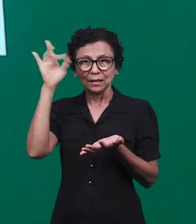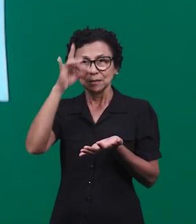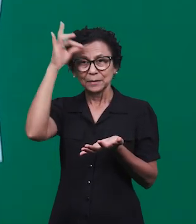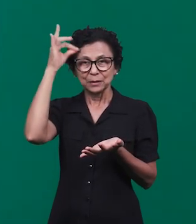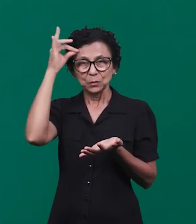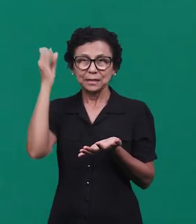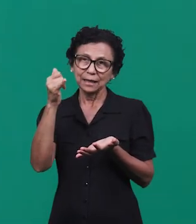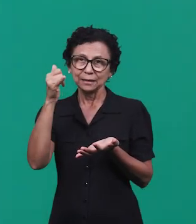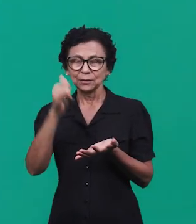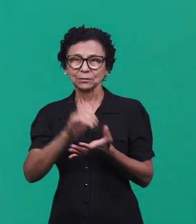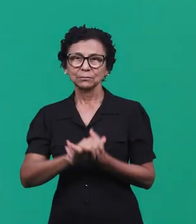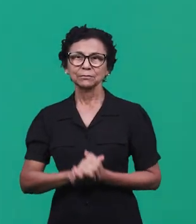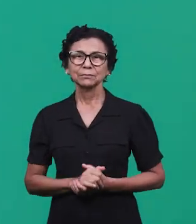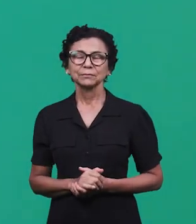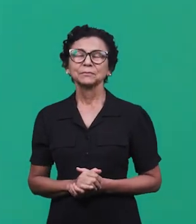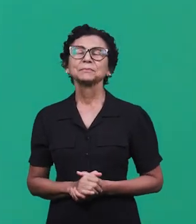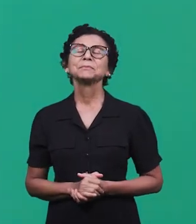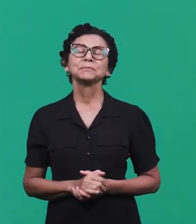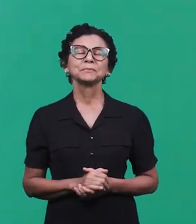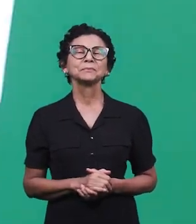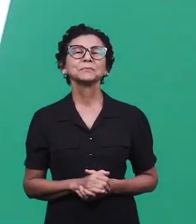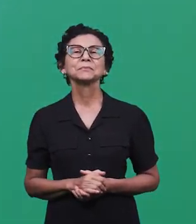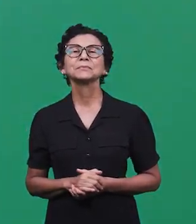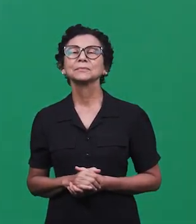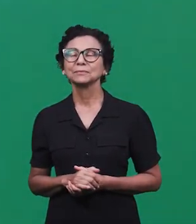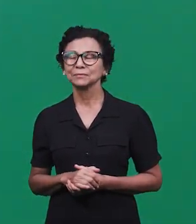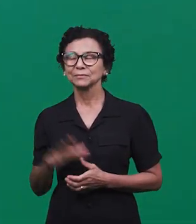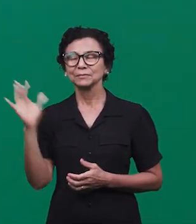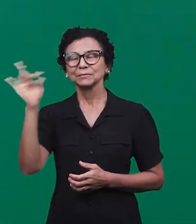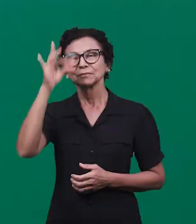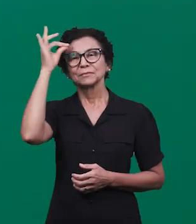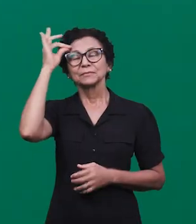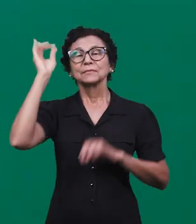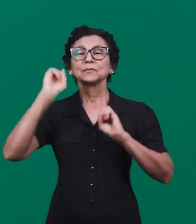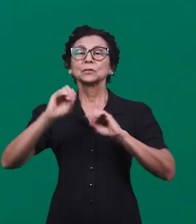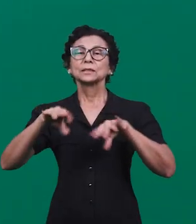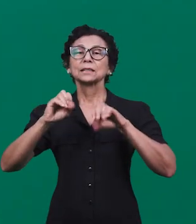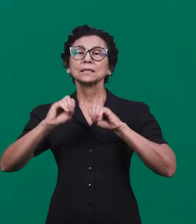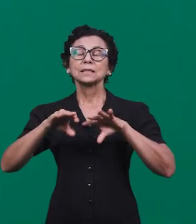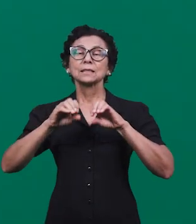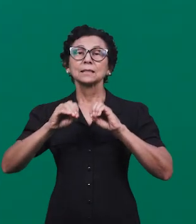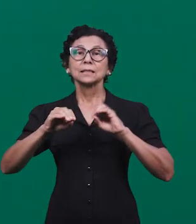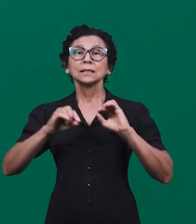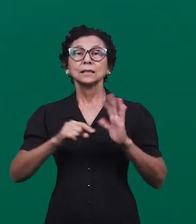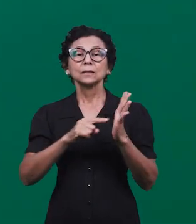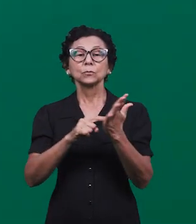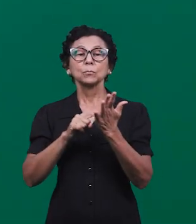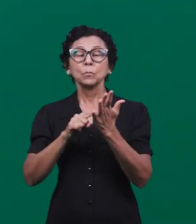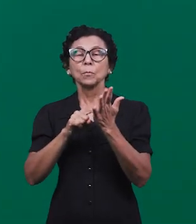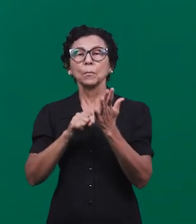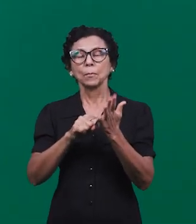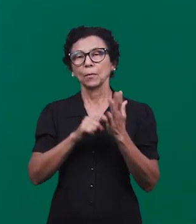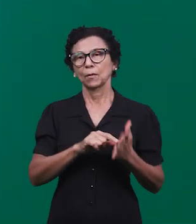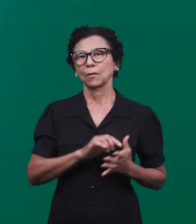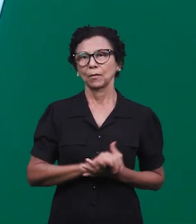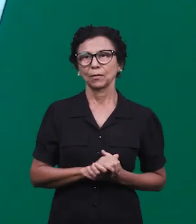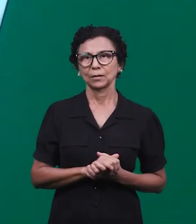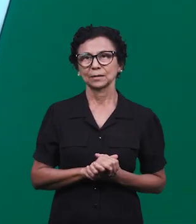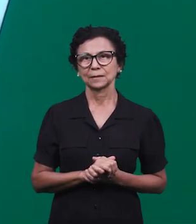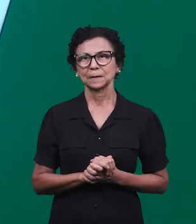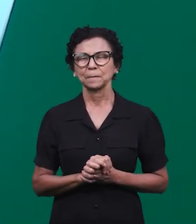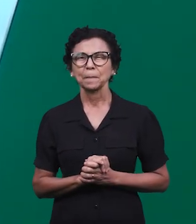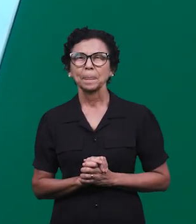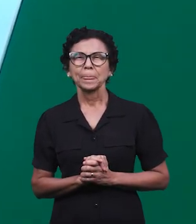O Espírito Santo, ele nos ensina, isso mesmo, é ele que nos mostra o que é um